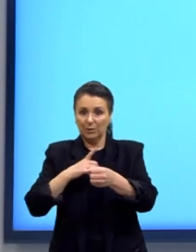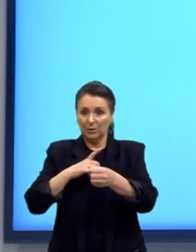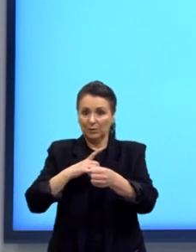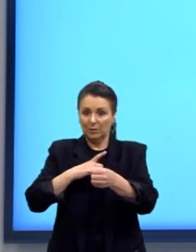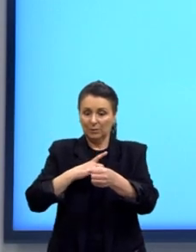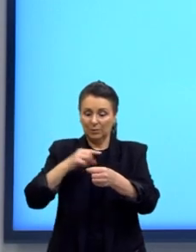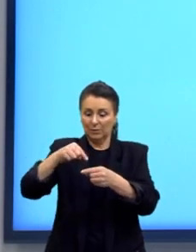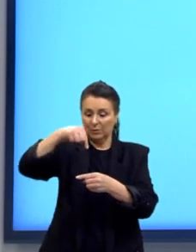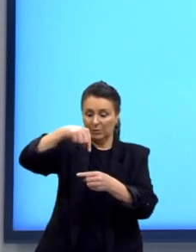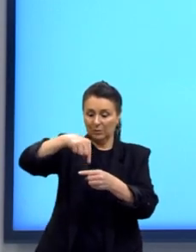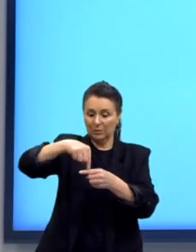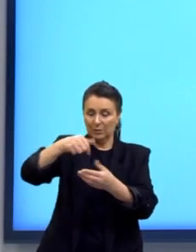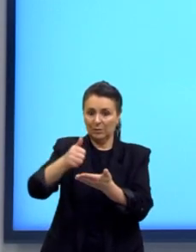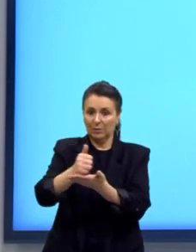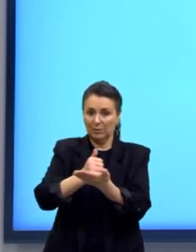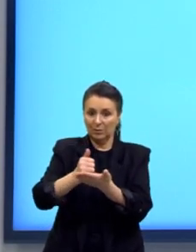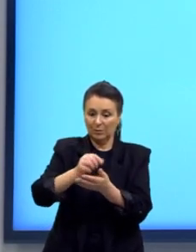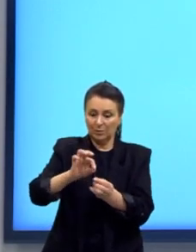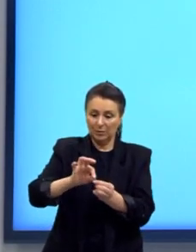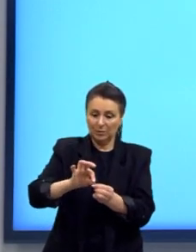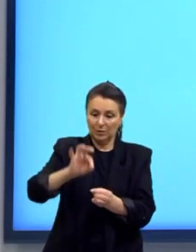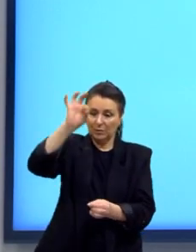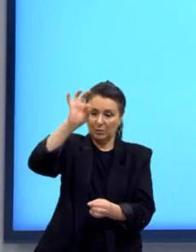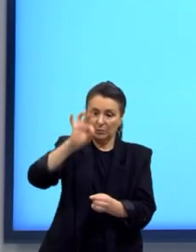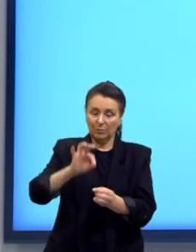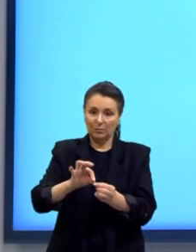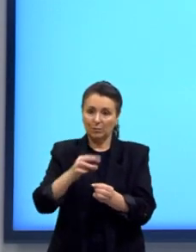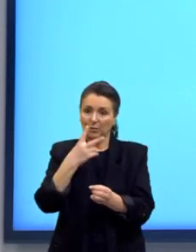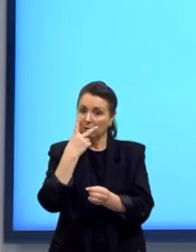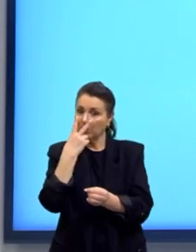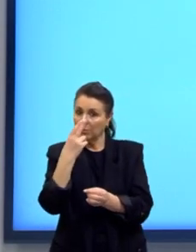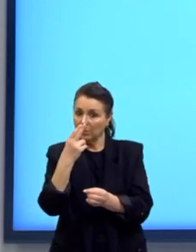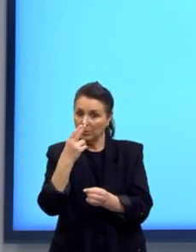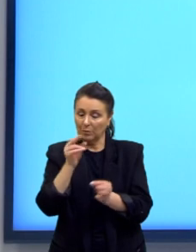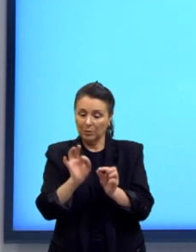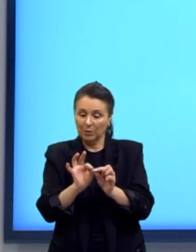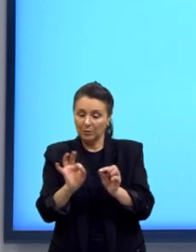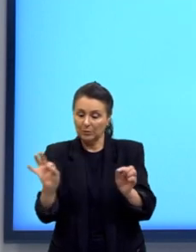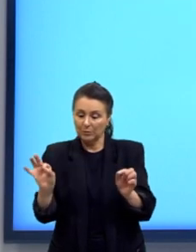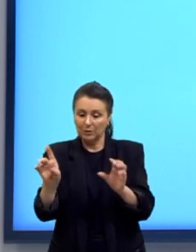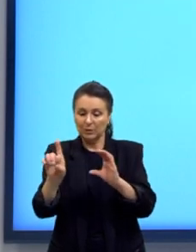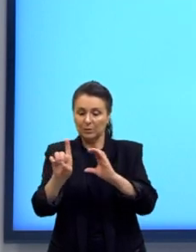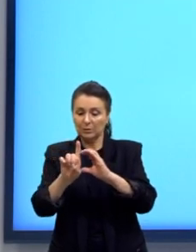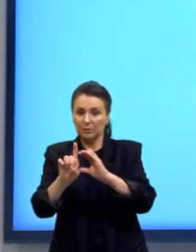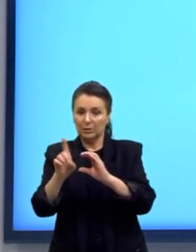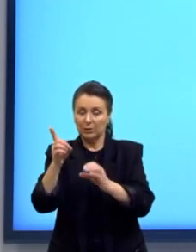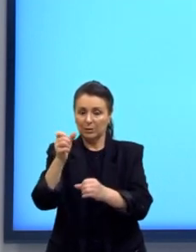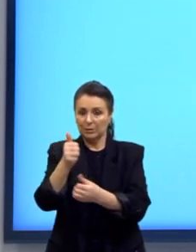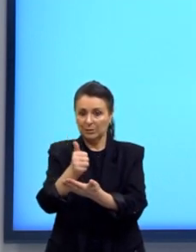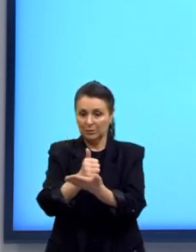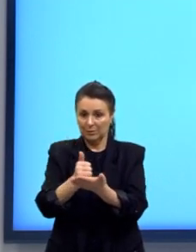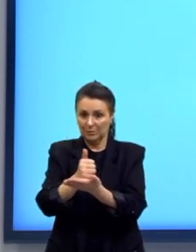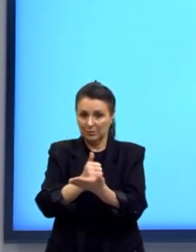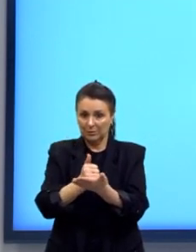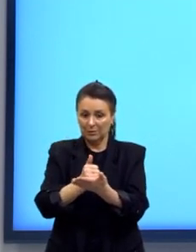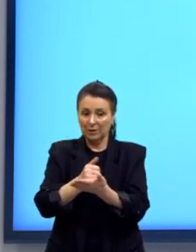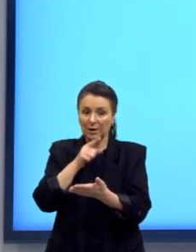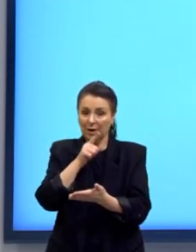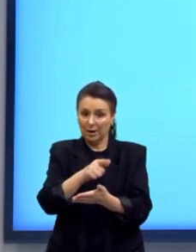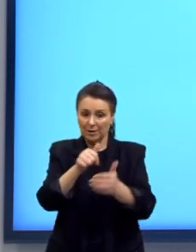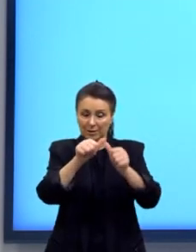nesse caso aqui a altura conhecido exatamente com a medida do diâmetro da base então a gente diz que